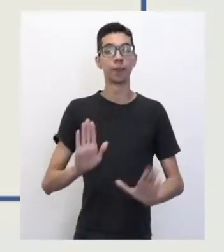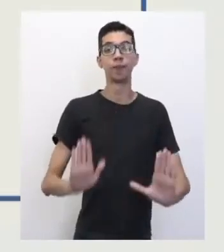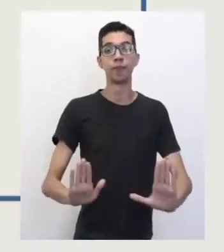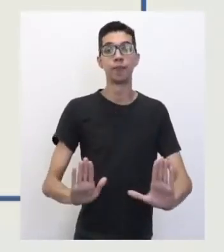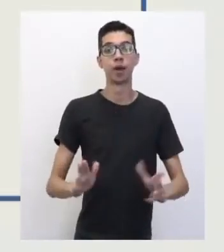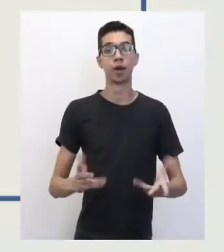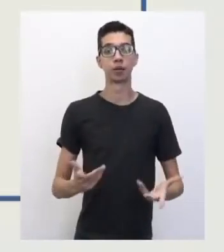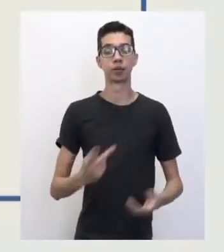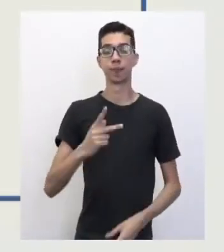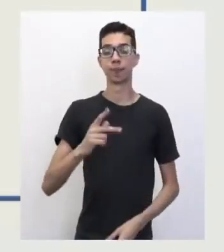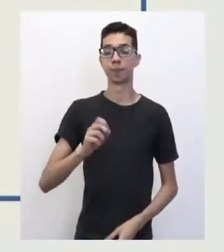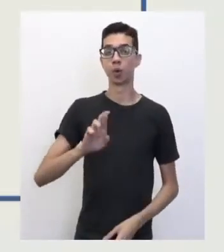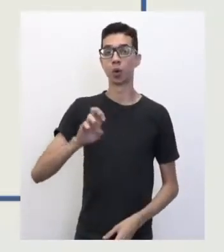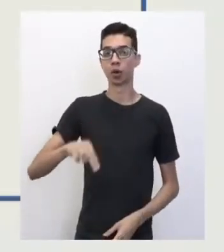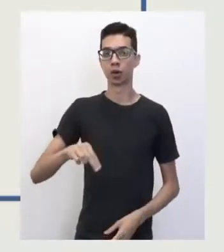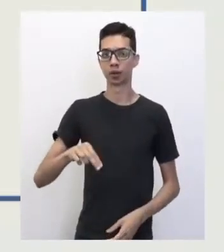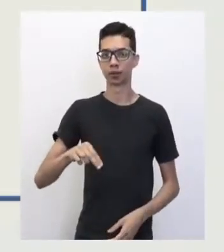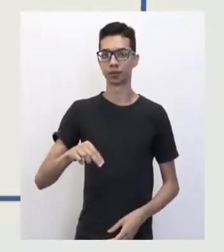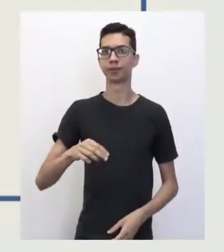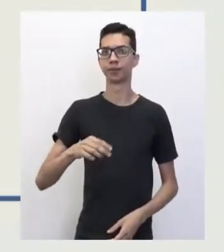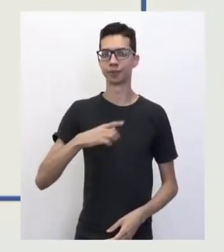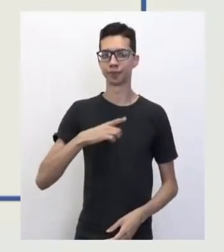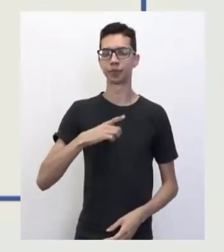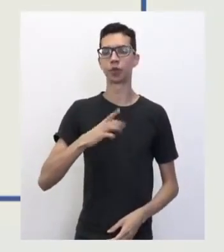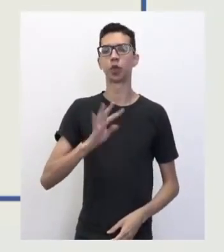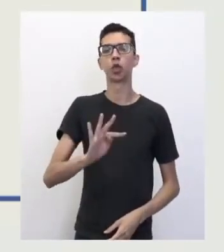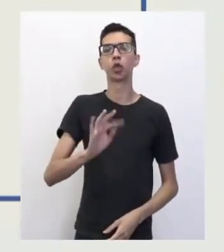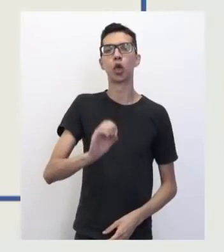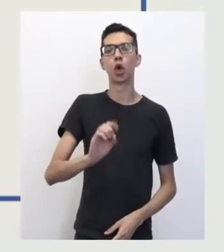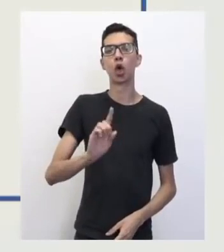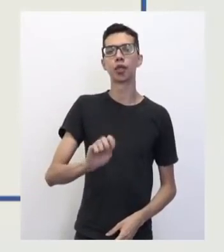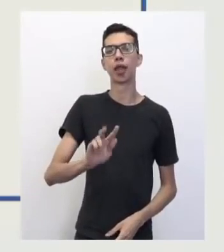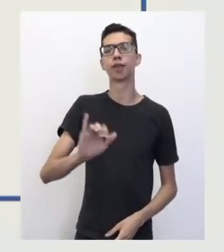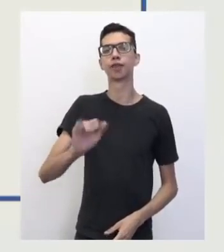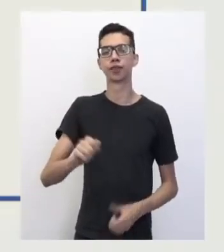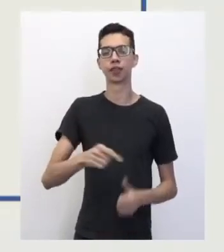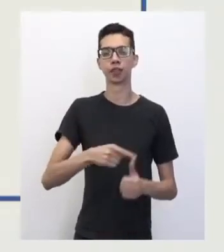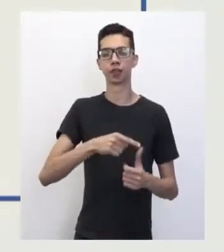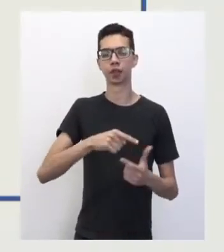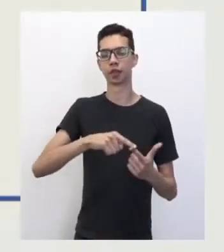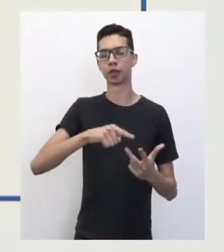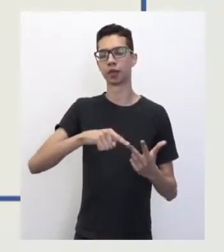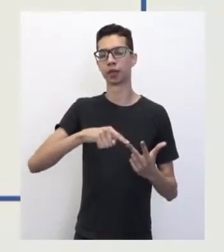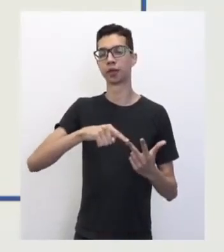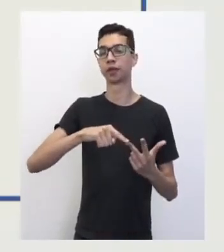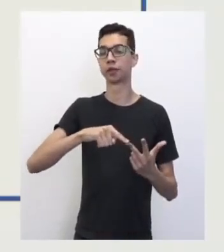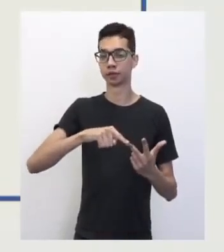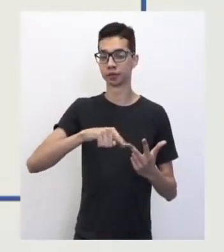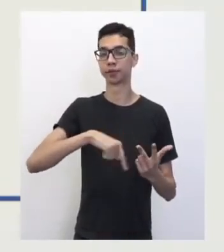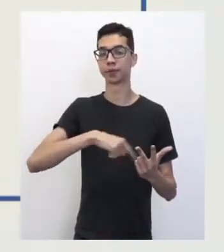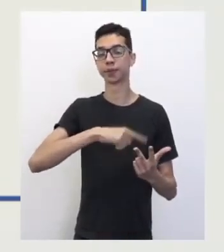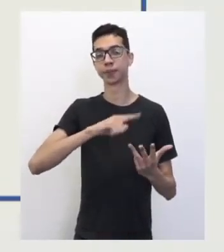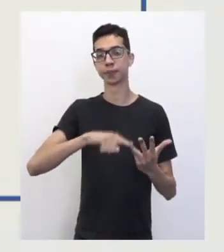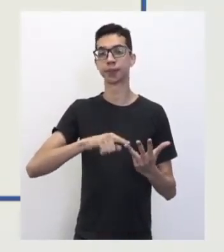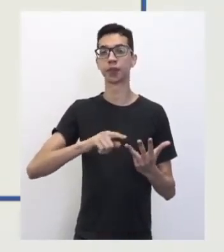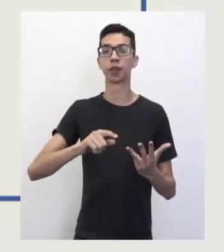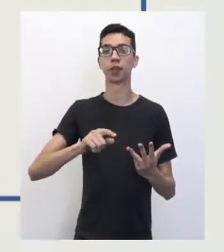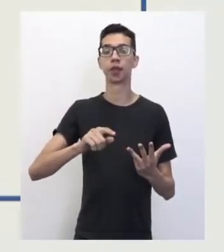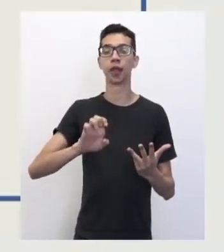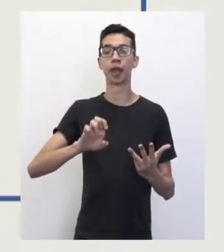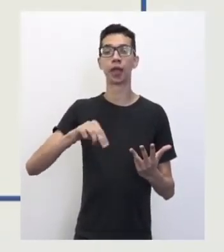porém, o todavia, o entretanto, né? Todos esses conectivos